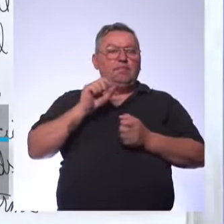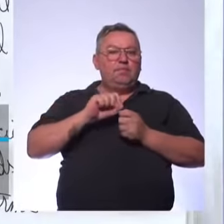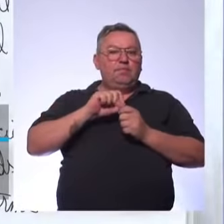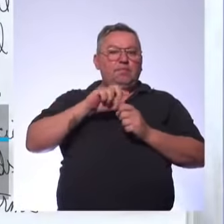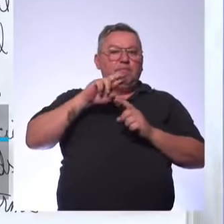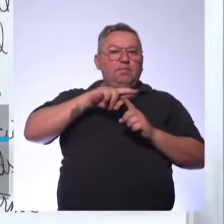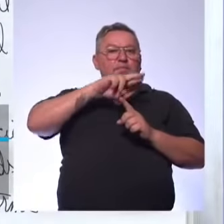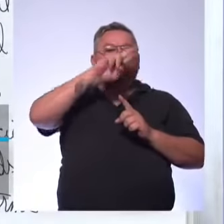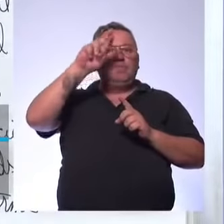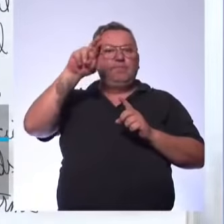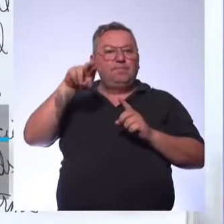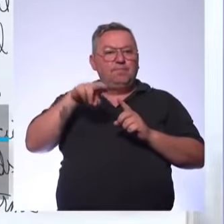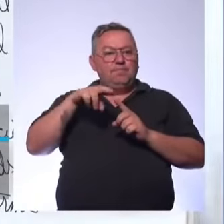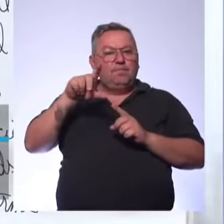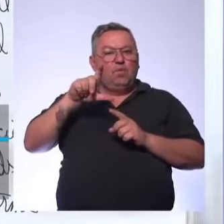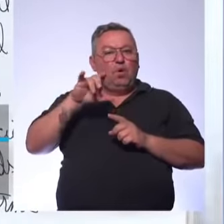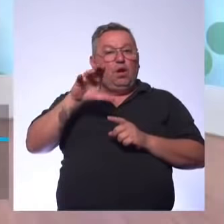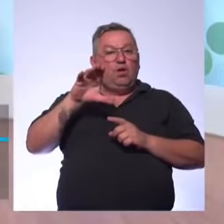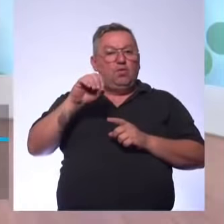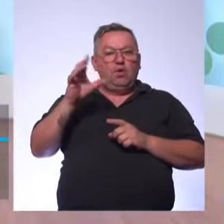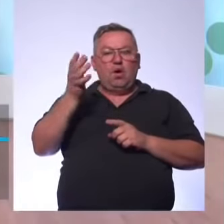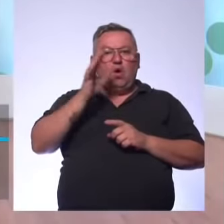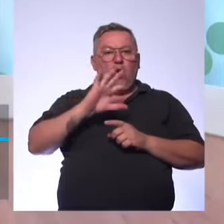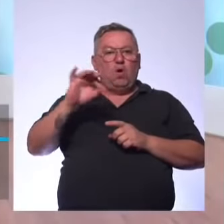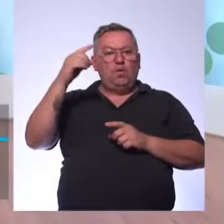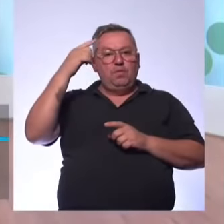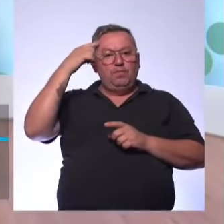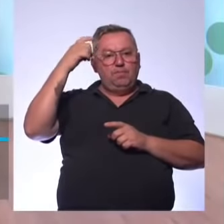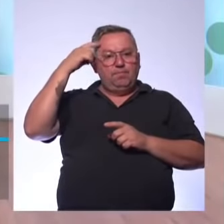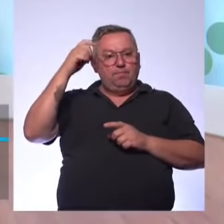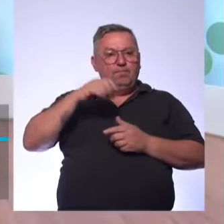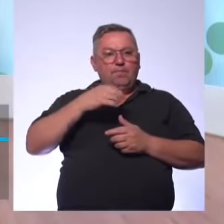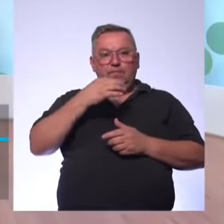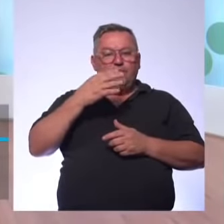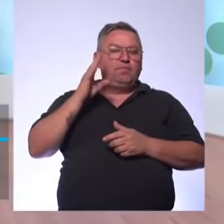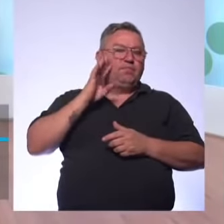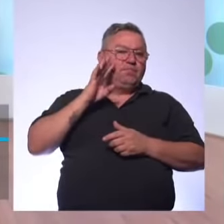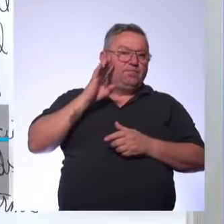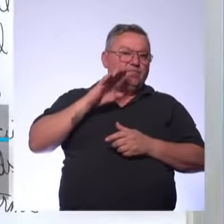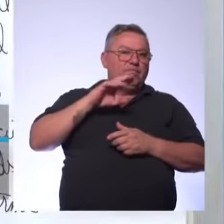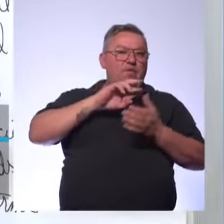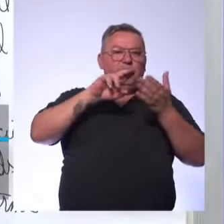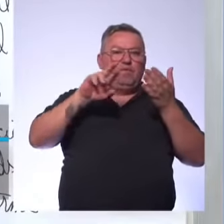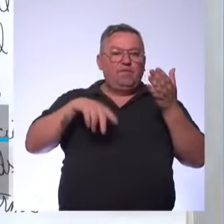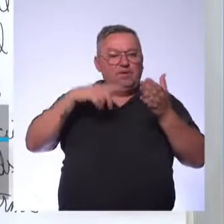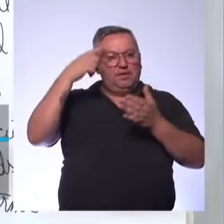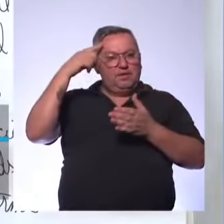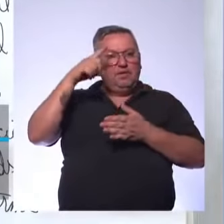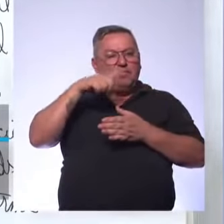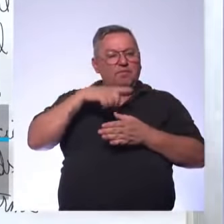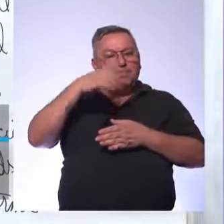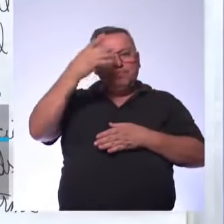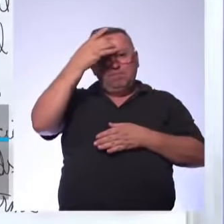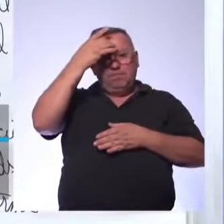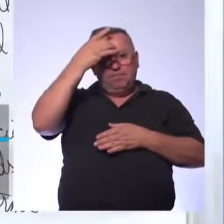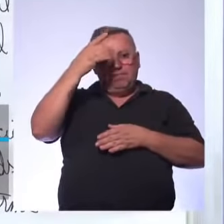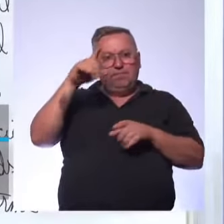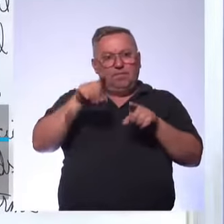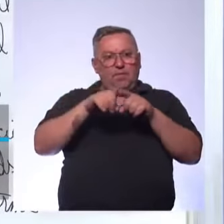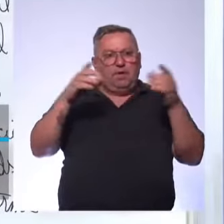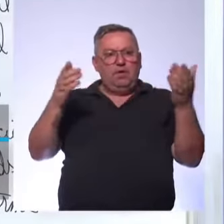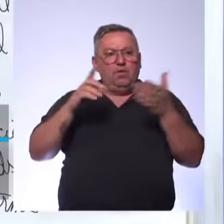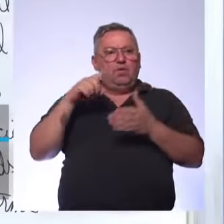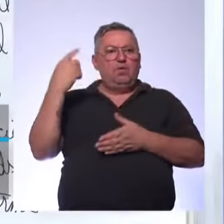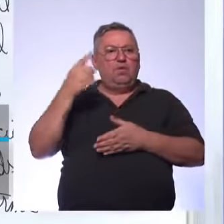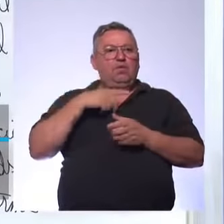reciclar o lixo. Uma boa ideia, né? Yeah. Achei bem legal. Então, são várias ideias aí, vocês estão conscientes. E agora